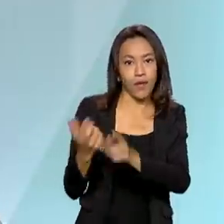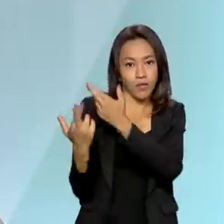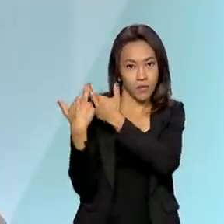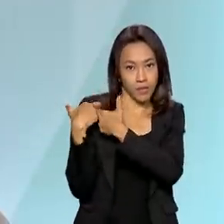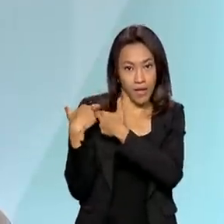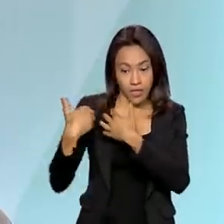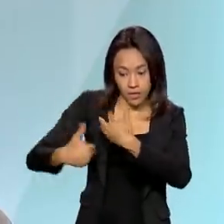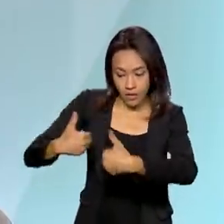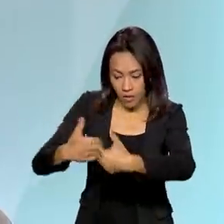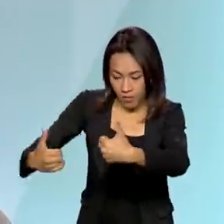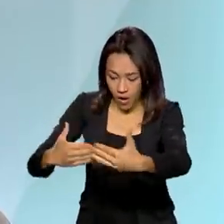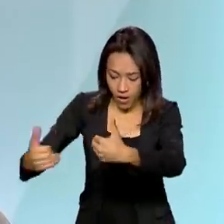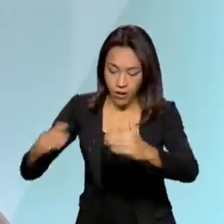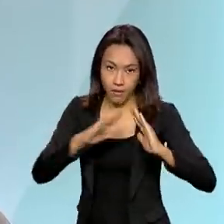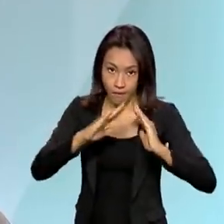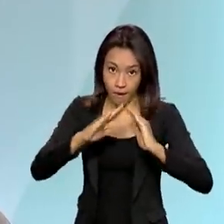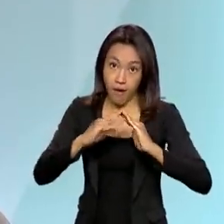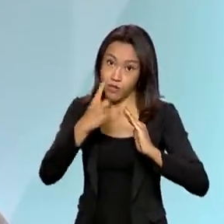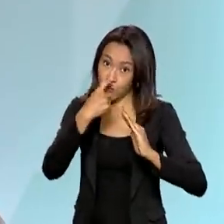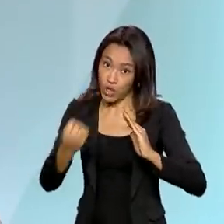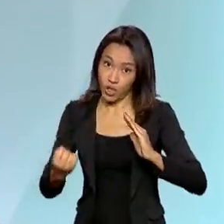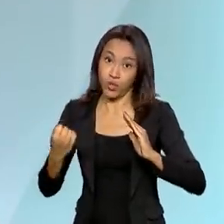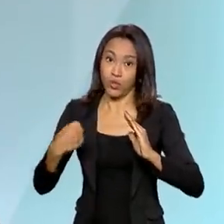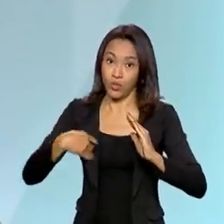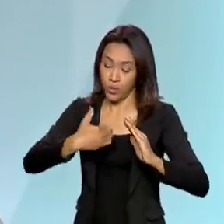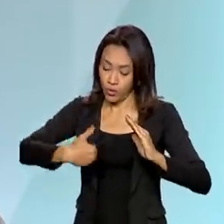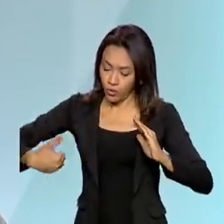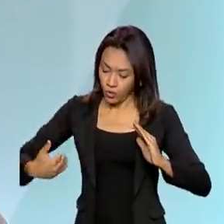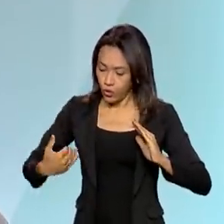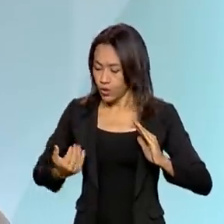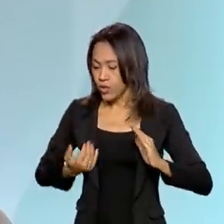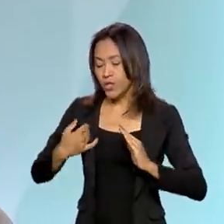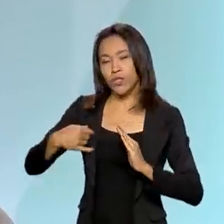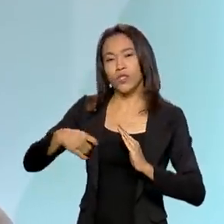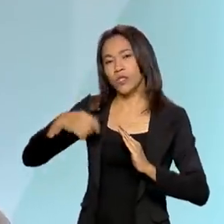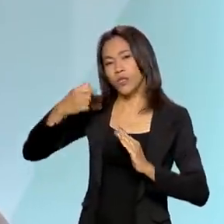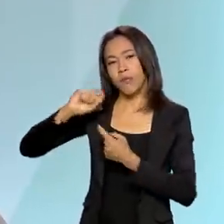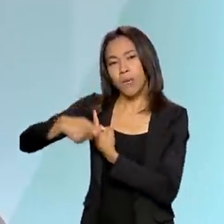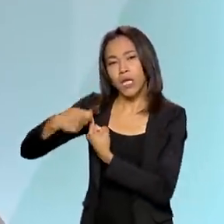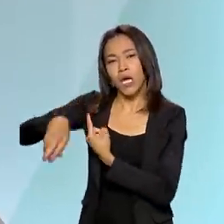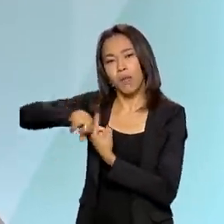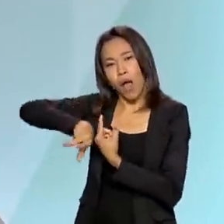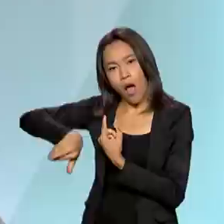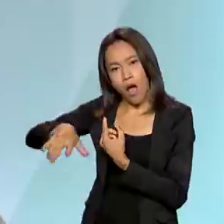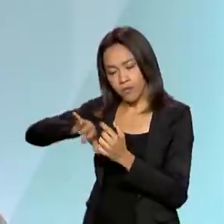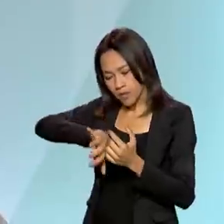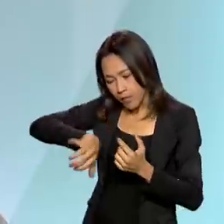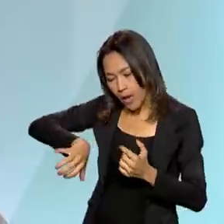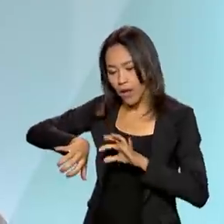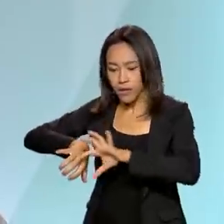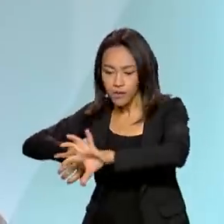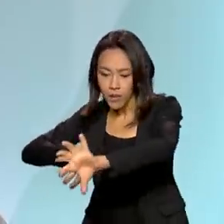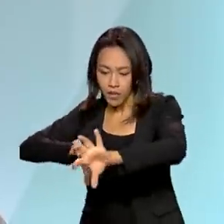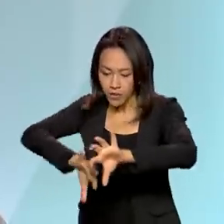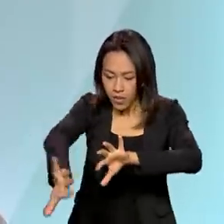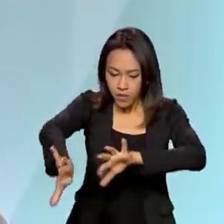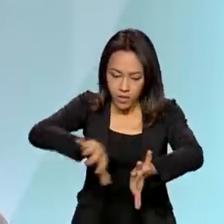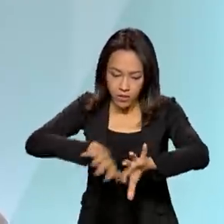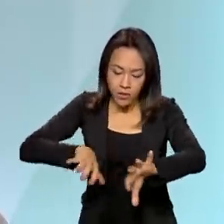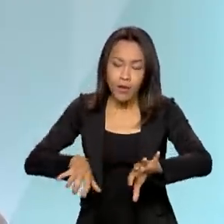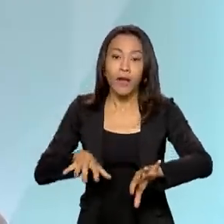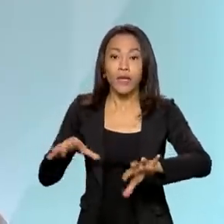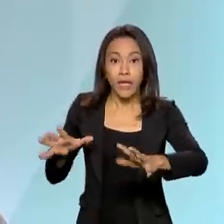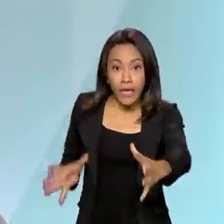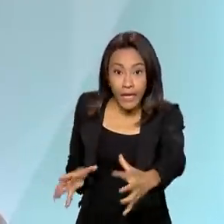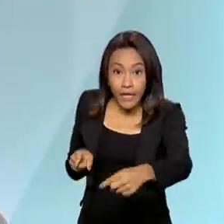seu lixo em casa, especialmente o lixo orgânico, para esse lixo orgânico ser corretamente destinado e, sendo corretamente destinado,